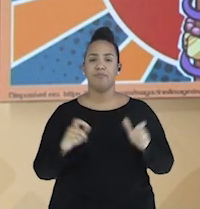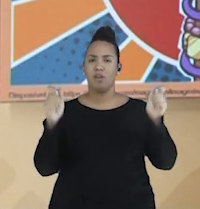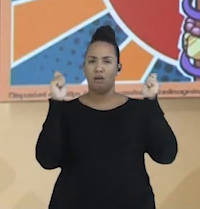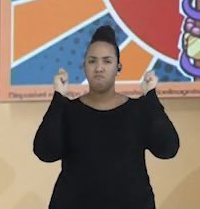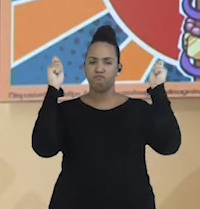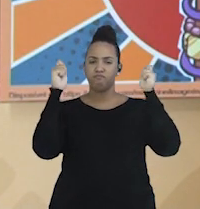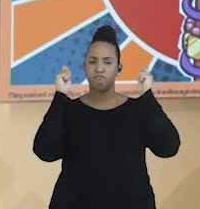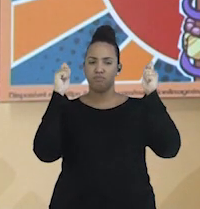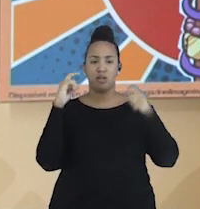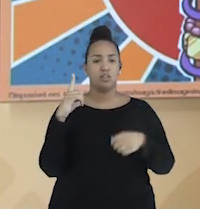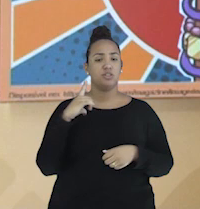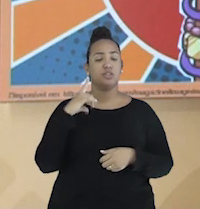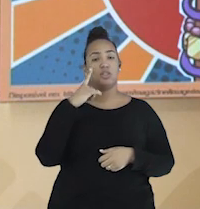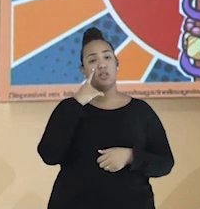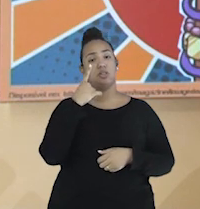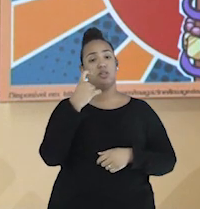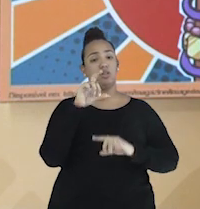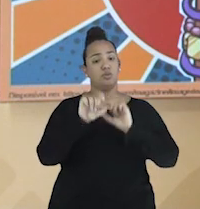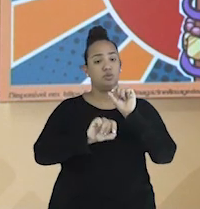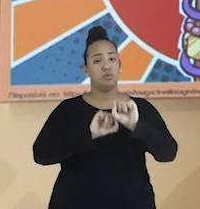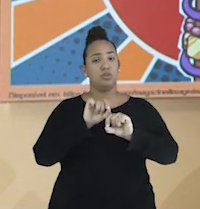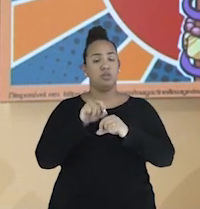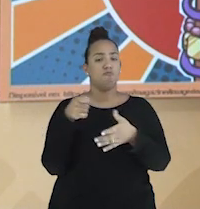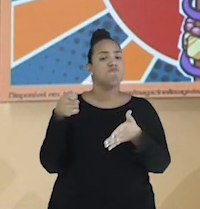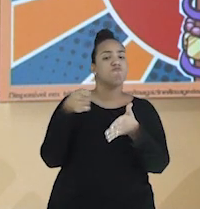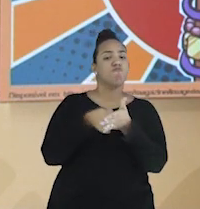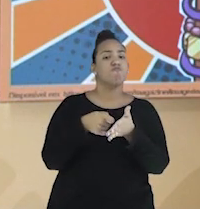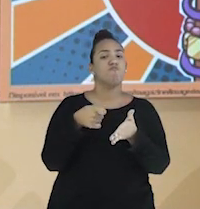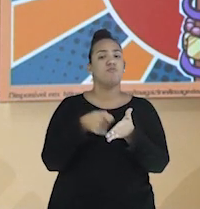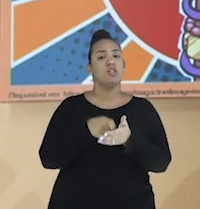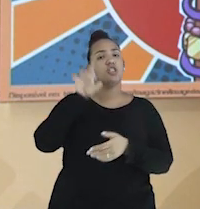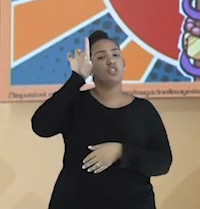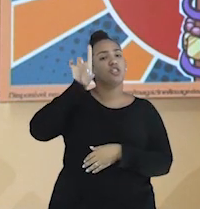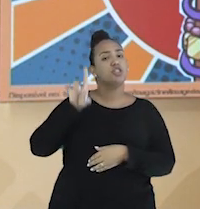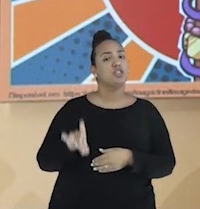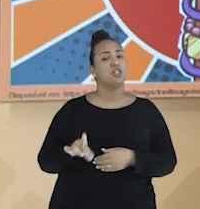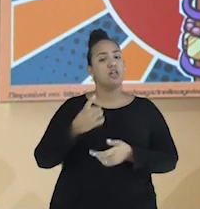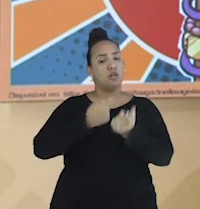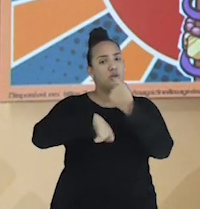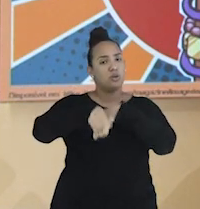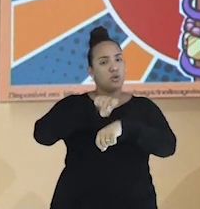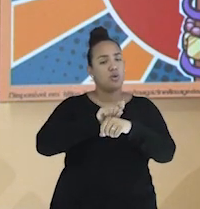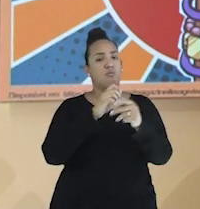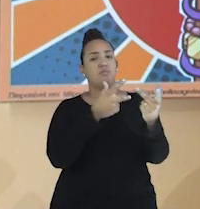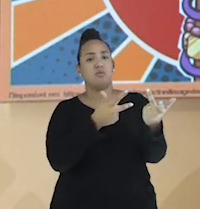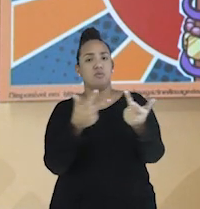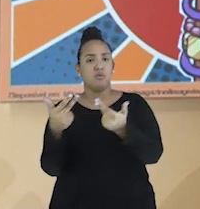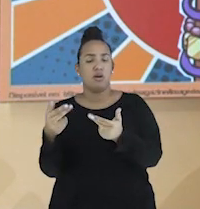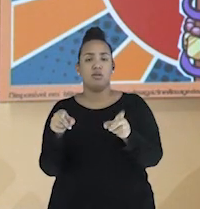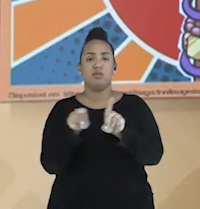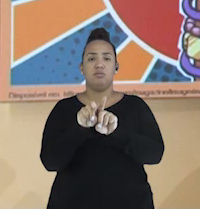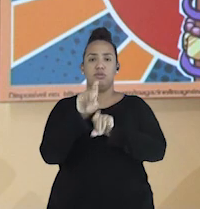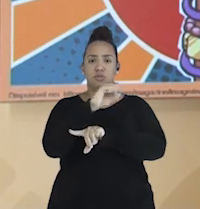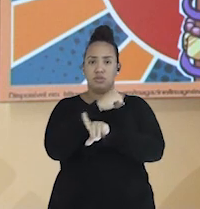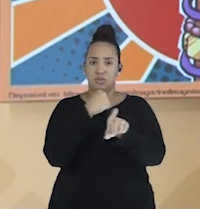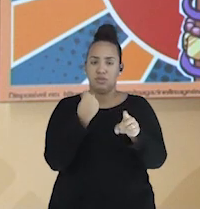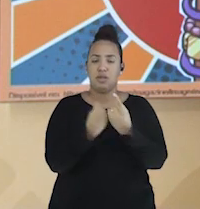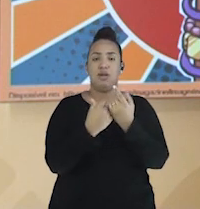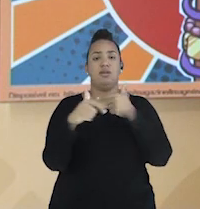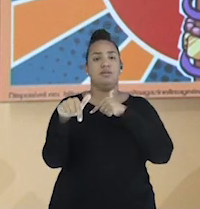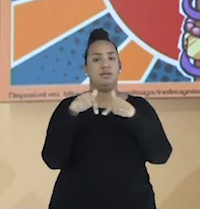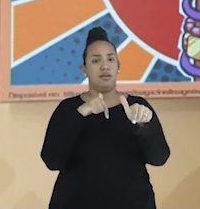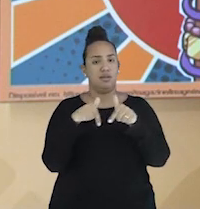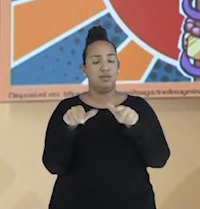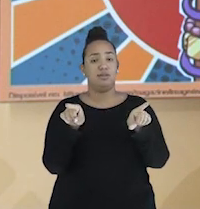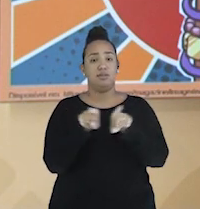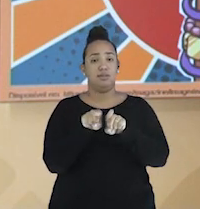manifestações tinham o interesse de lutar por igualdade de direitos econômicos, sociais, trabalhistas